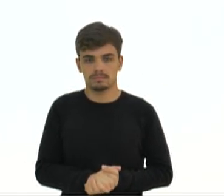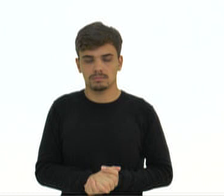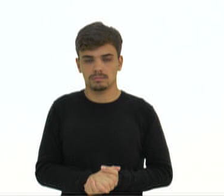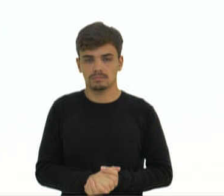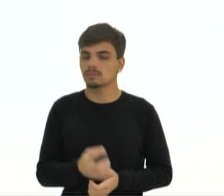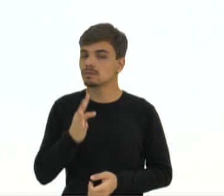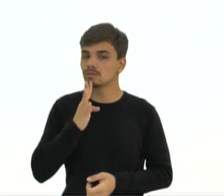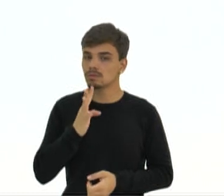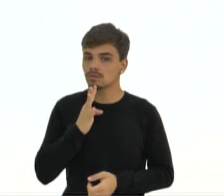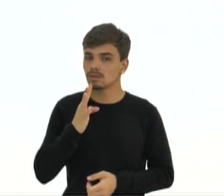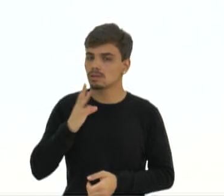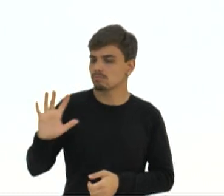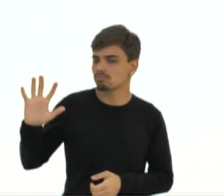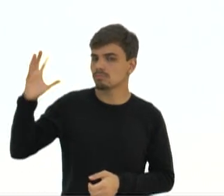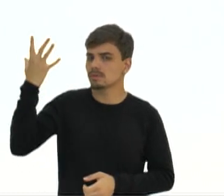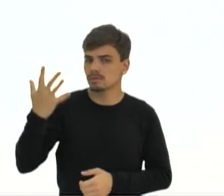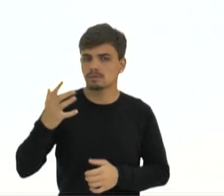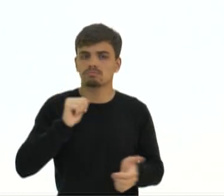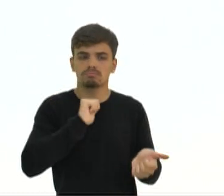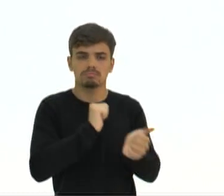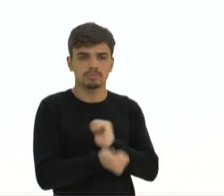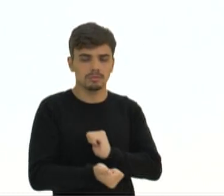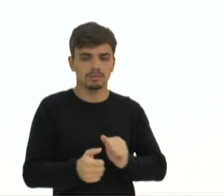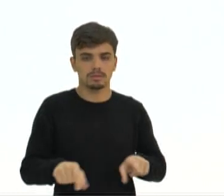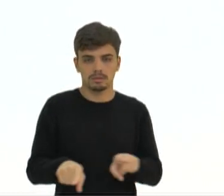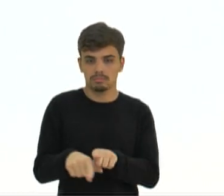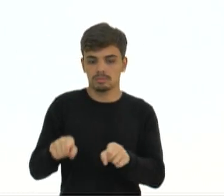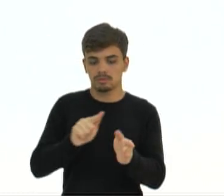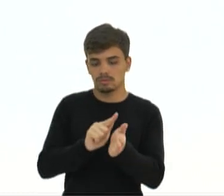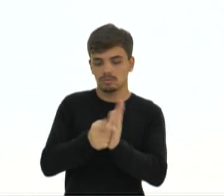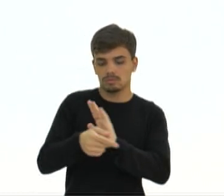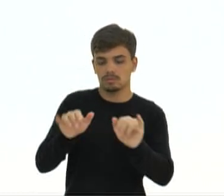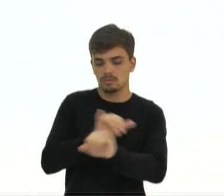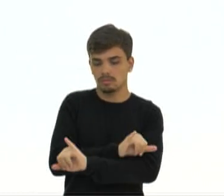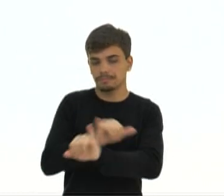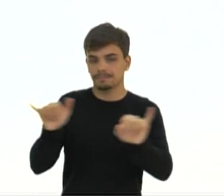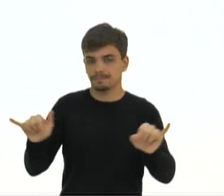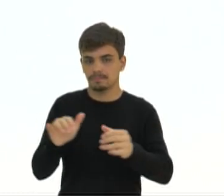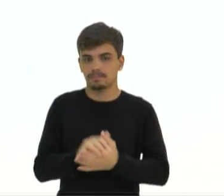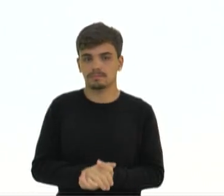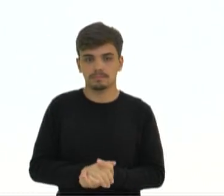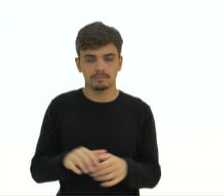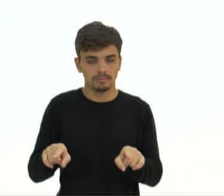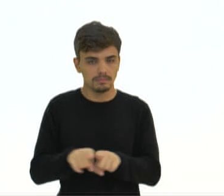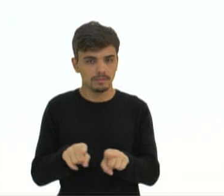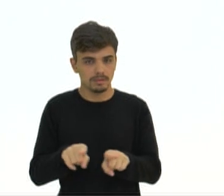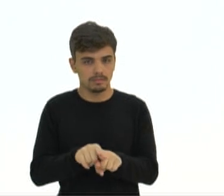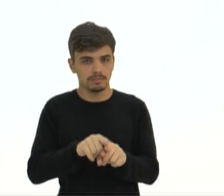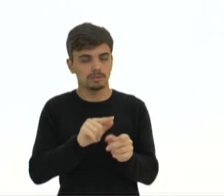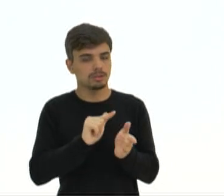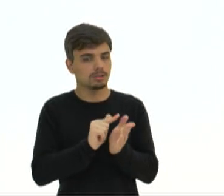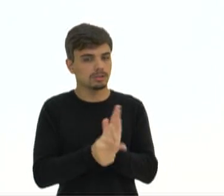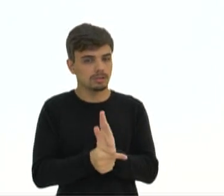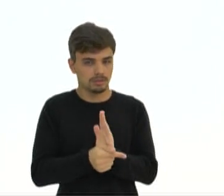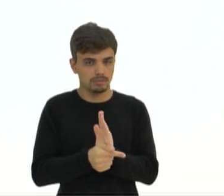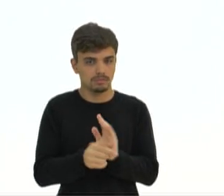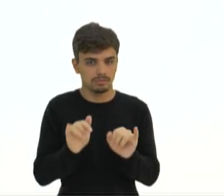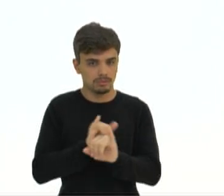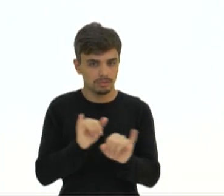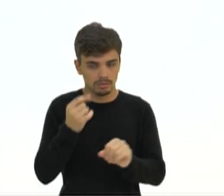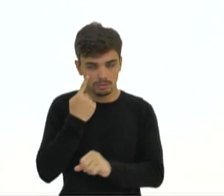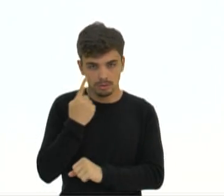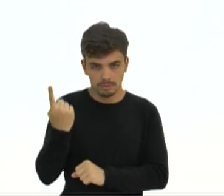os eventos esportivos? Vimos o gênero textual notícia, o gênero textual notícia, los